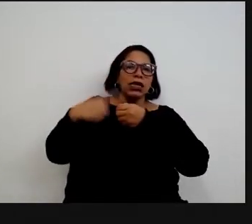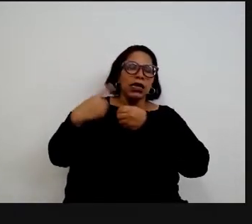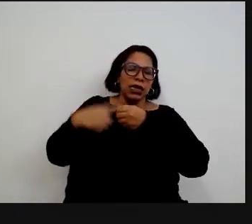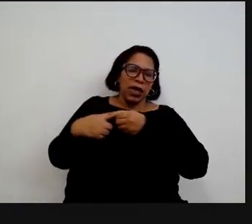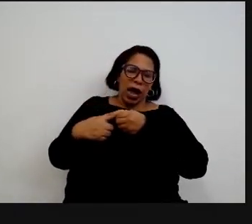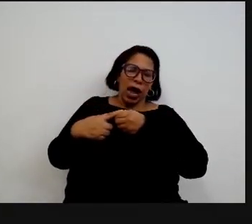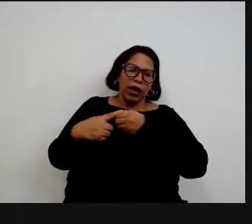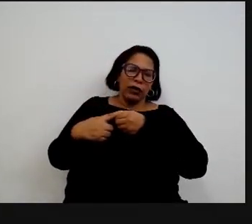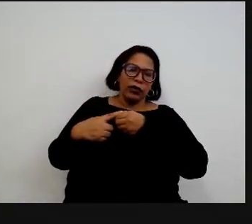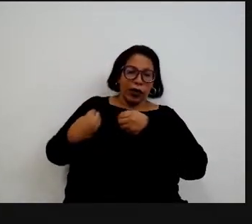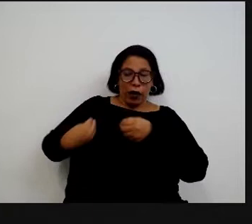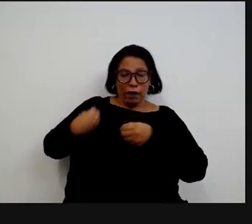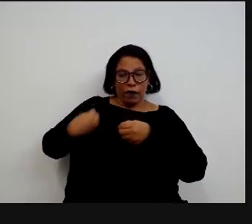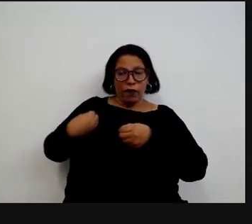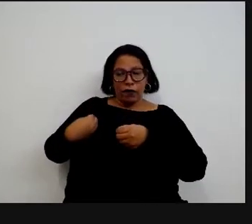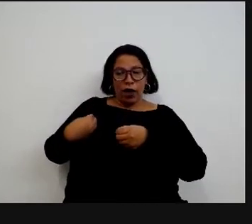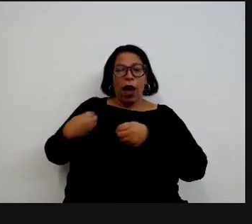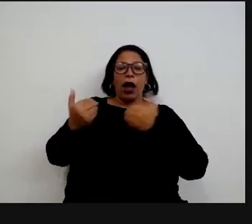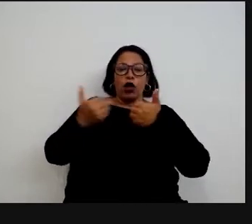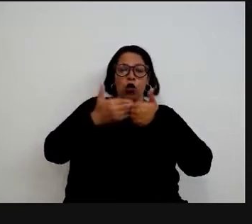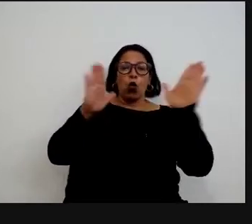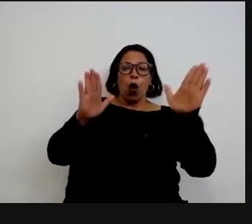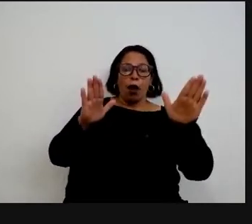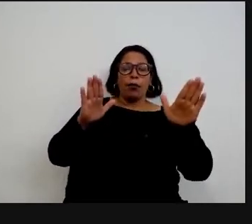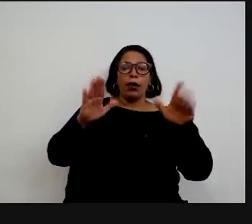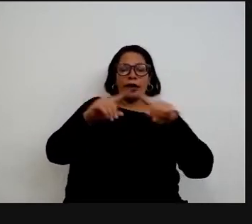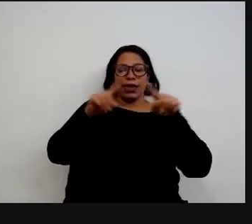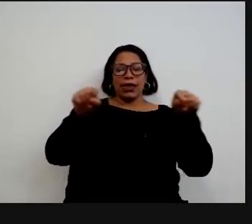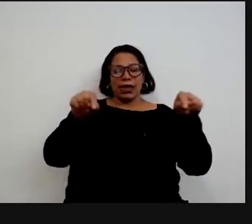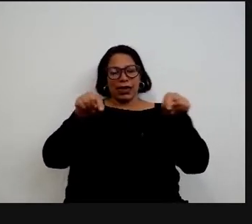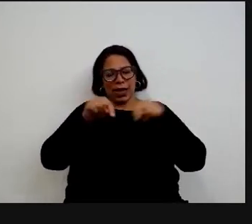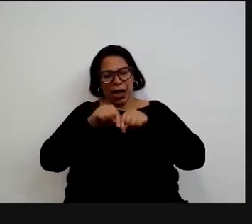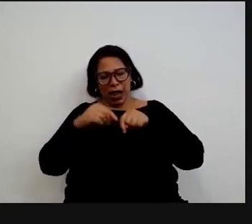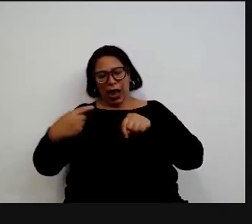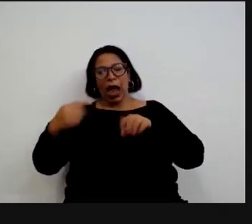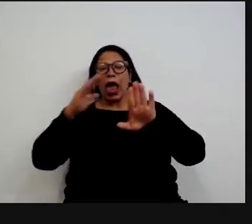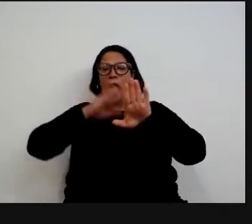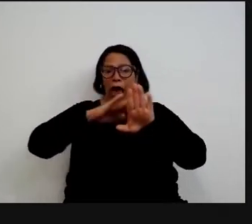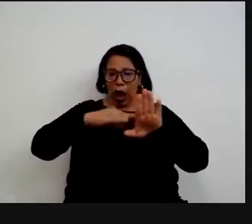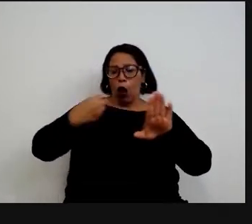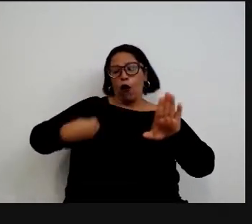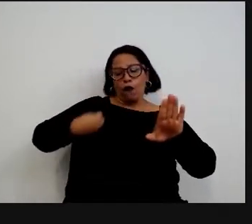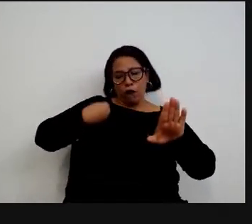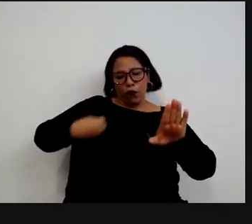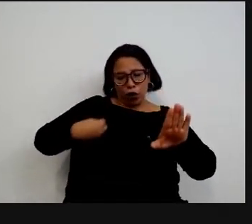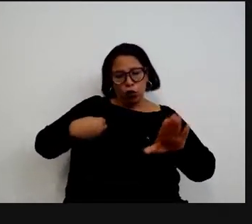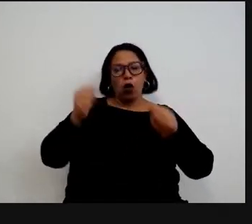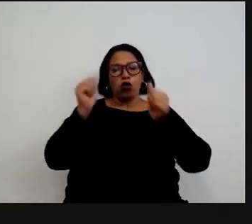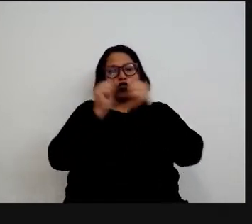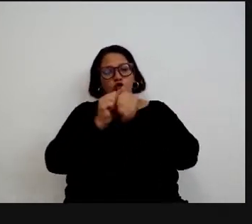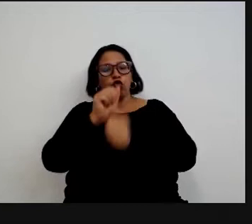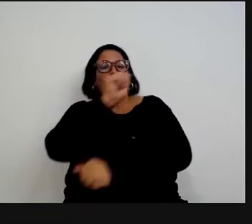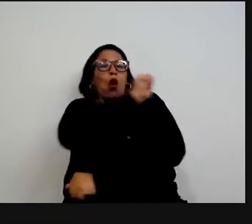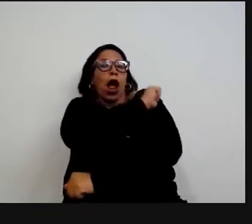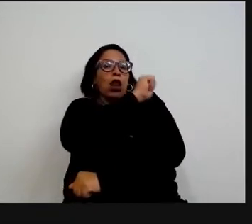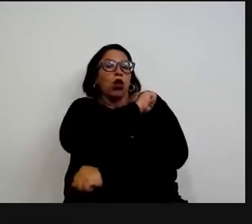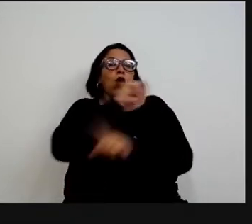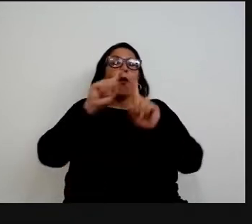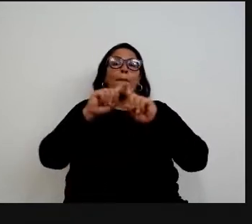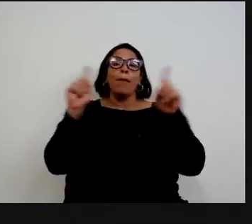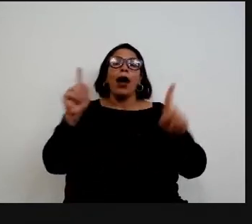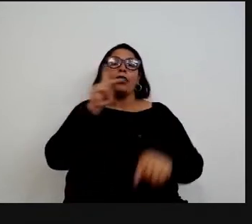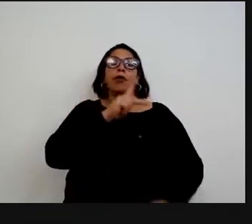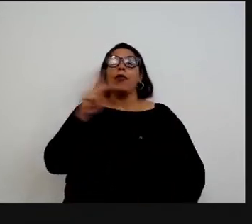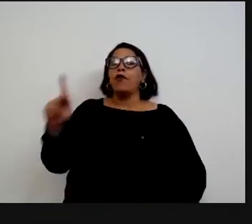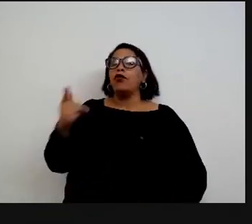cidade brasileira, eu tenho que abrir a sala no presencial, eu vou para o presencial junto com os alunos, né? E o